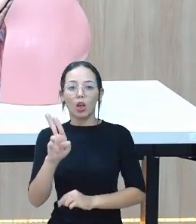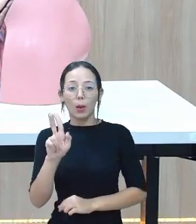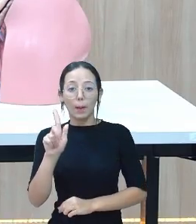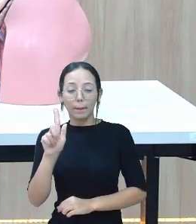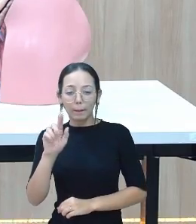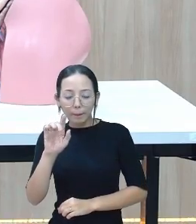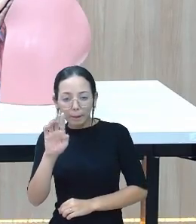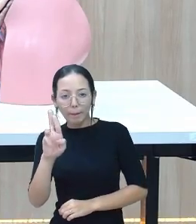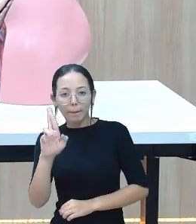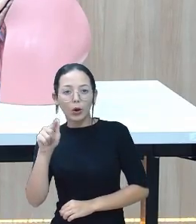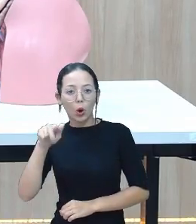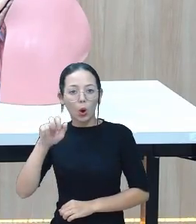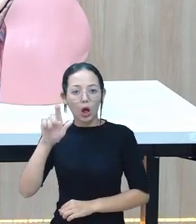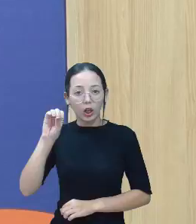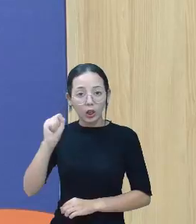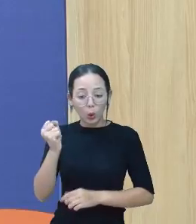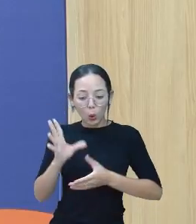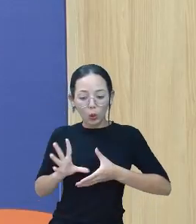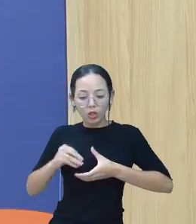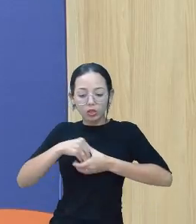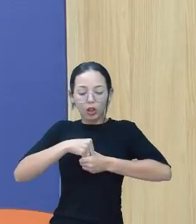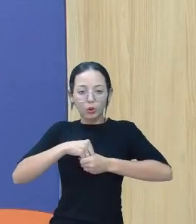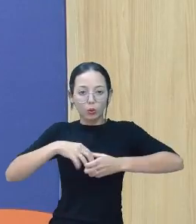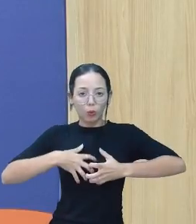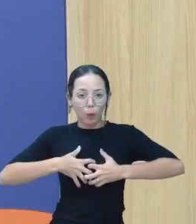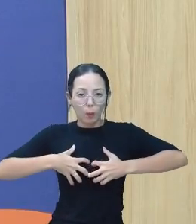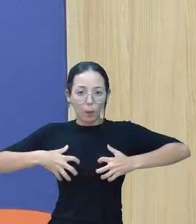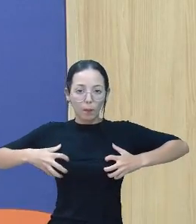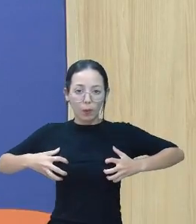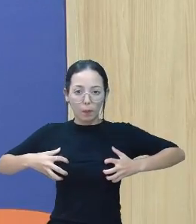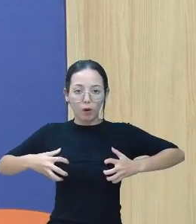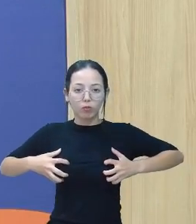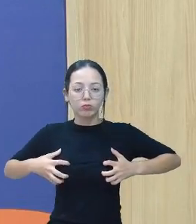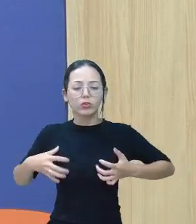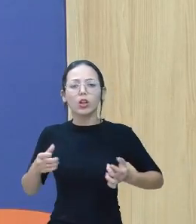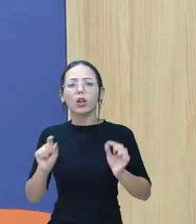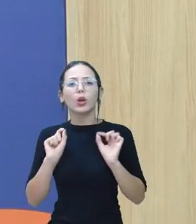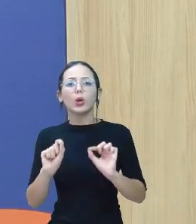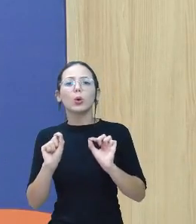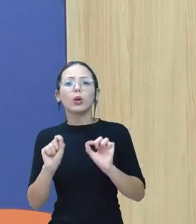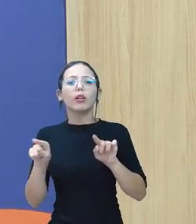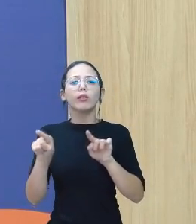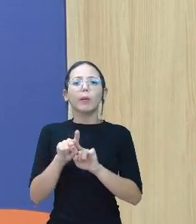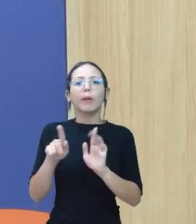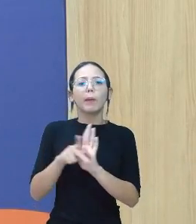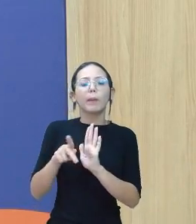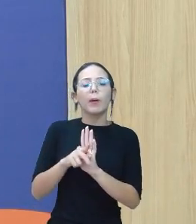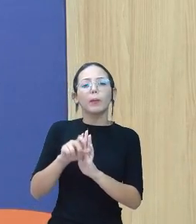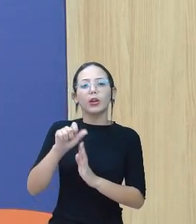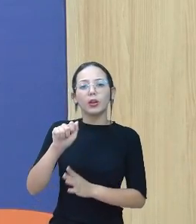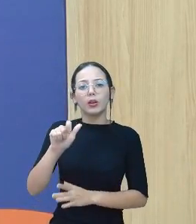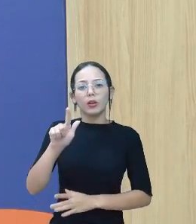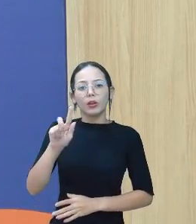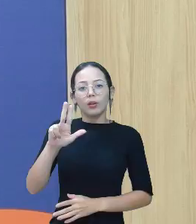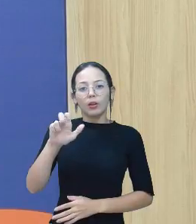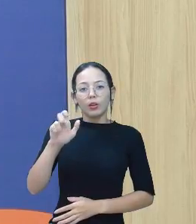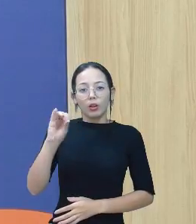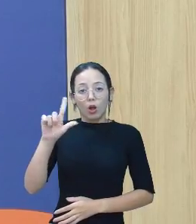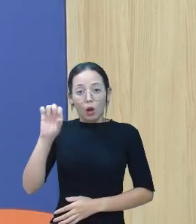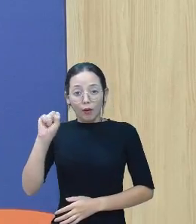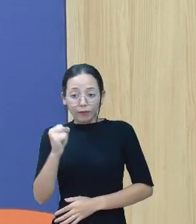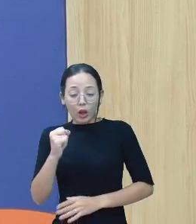que ficam no interior do pulmão, e aí ficam os alvéolos pulmonares, onde